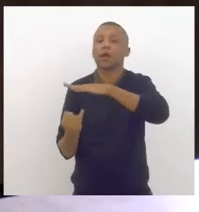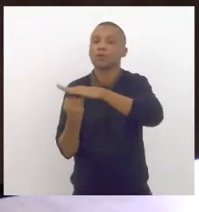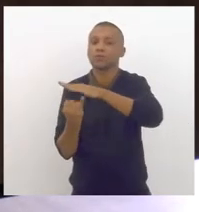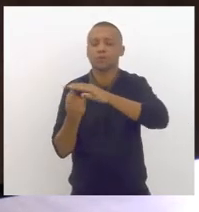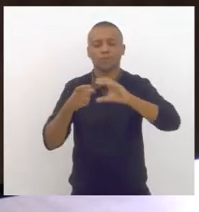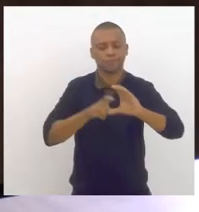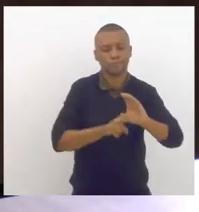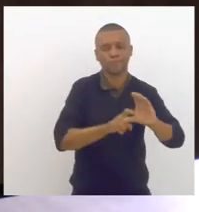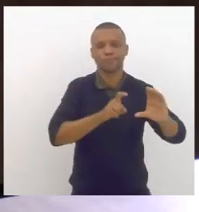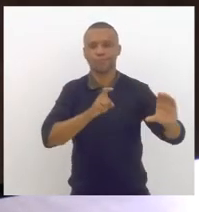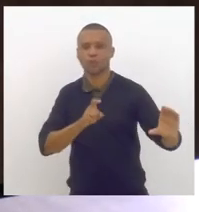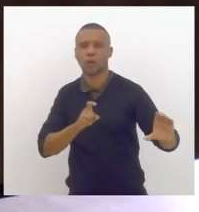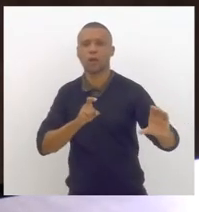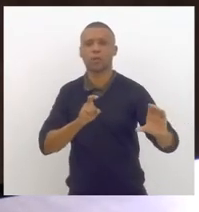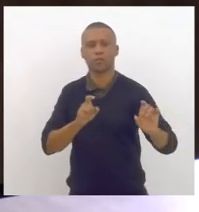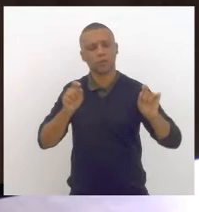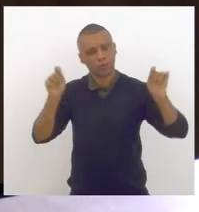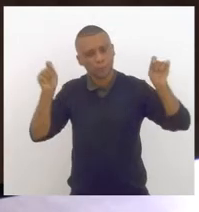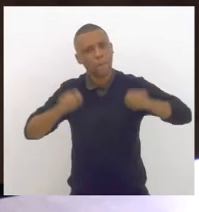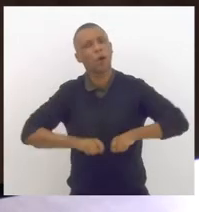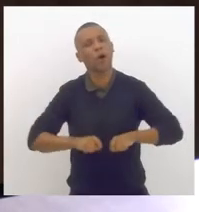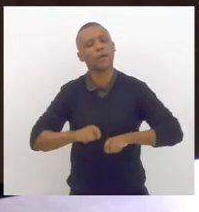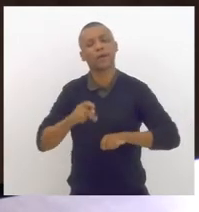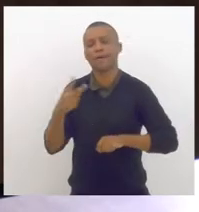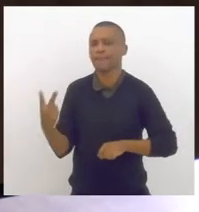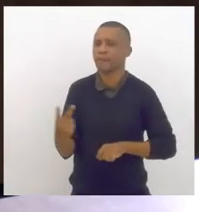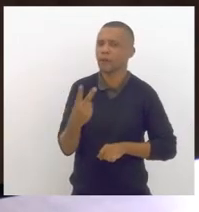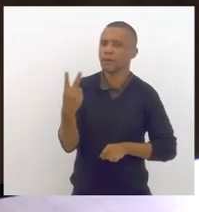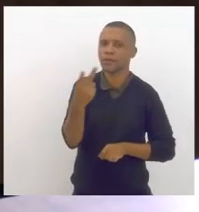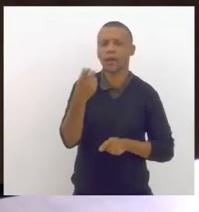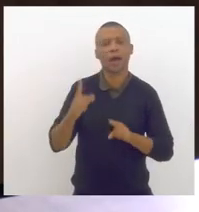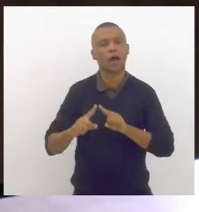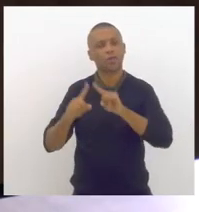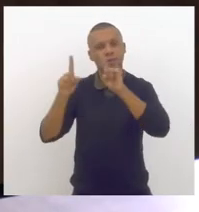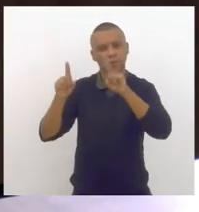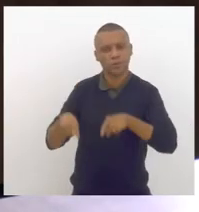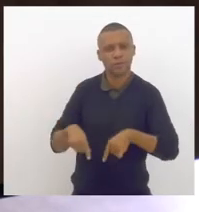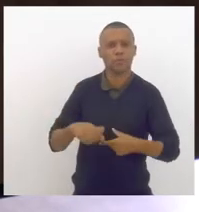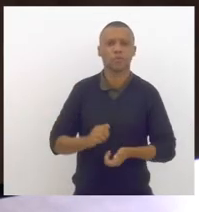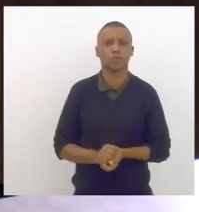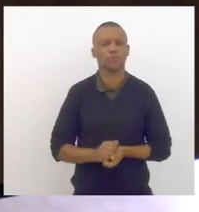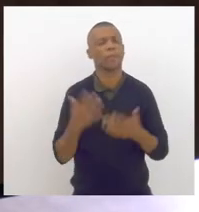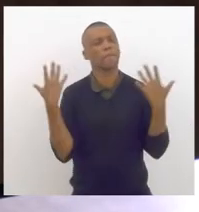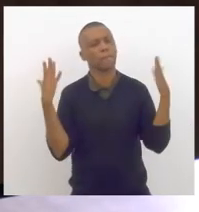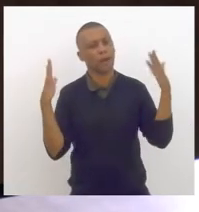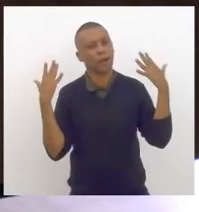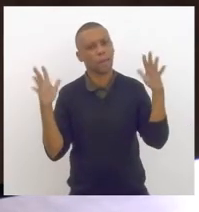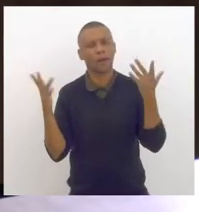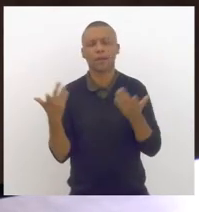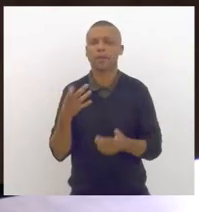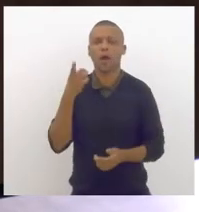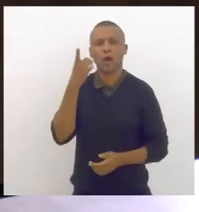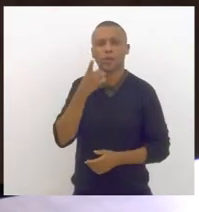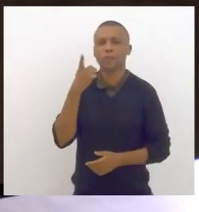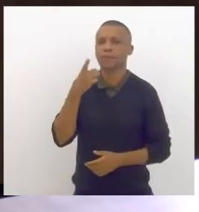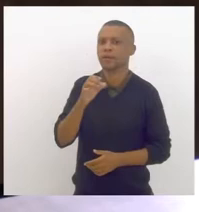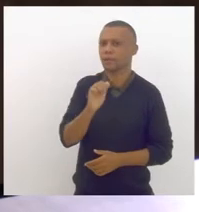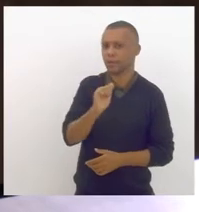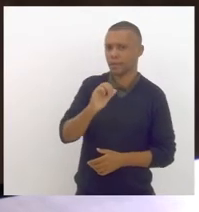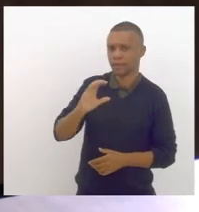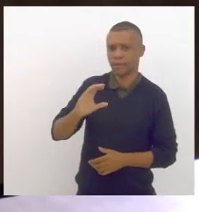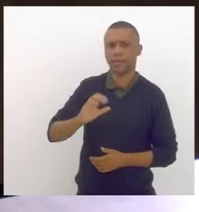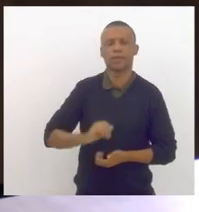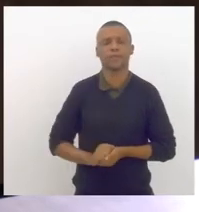independente e que possa, sim, valorizar os seus servidores. Então, Parabéns ao deputado André Siciliano,